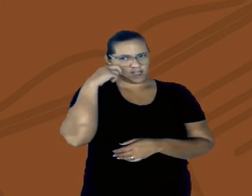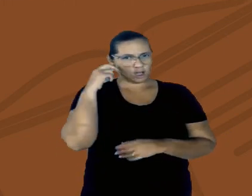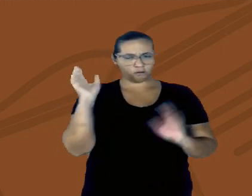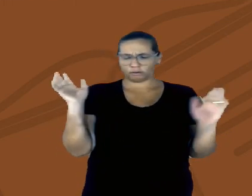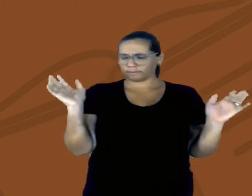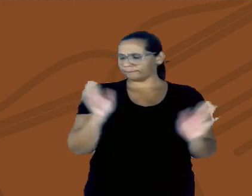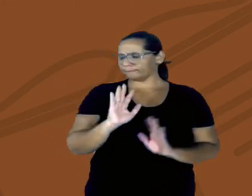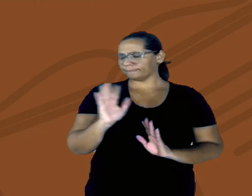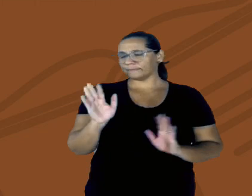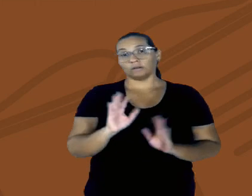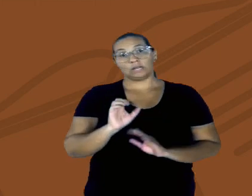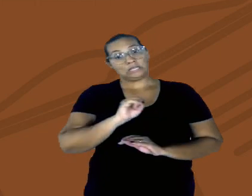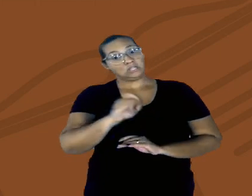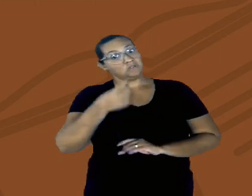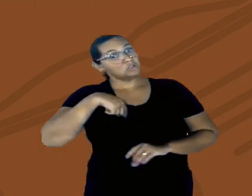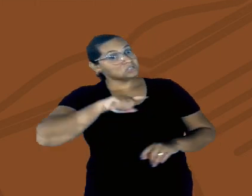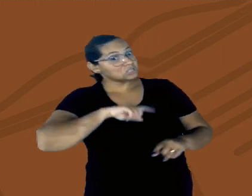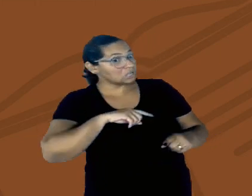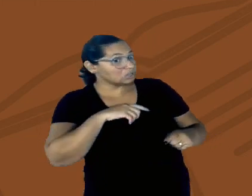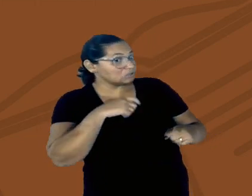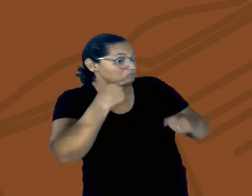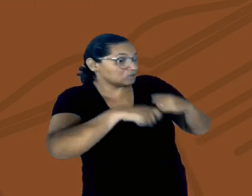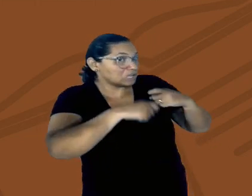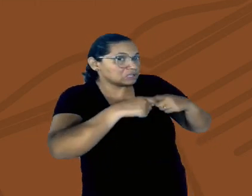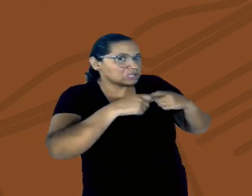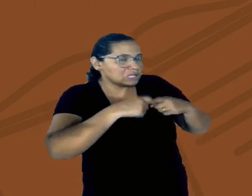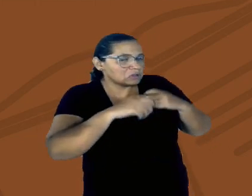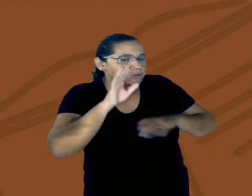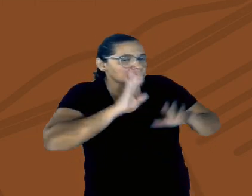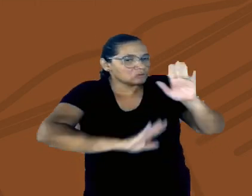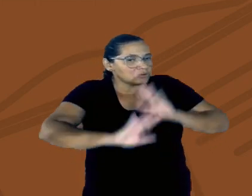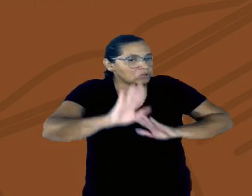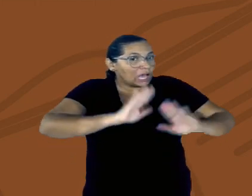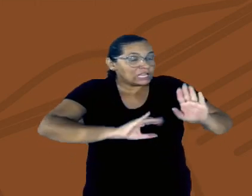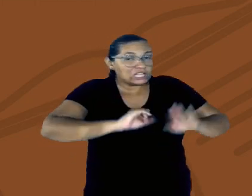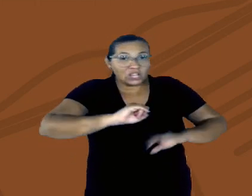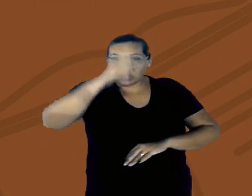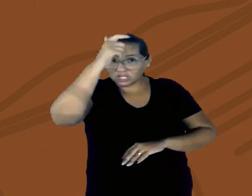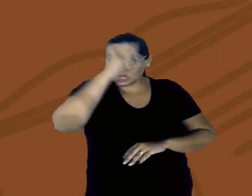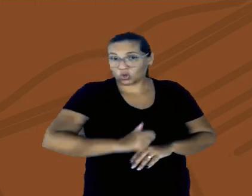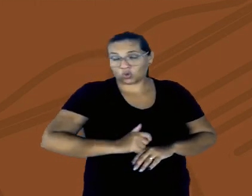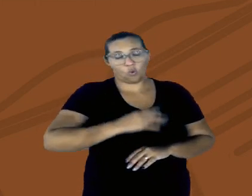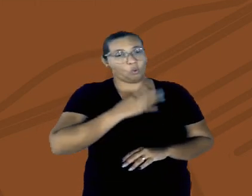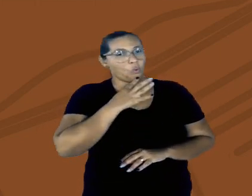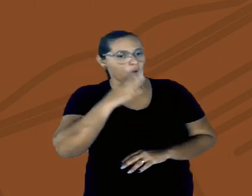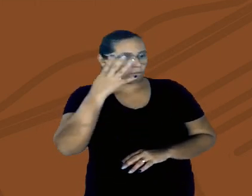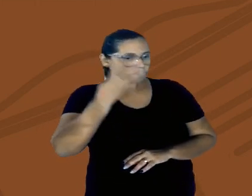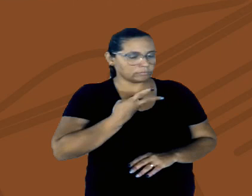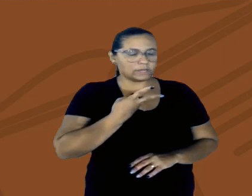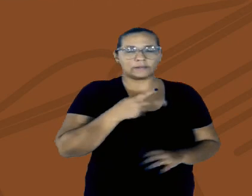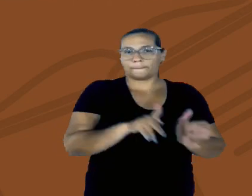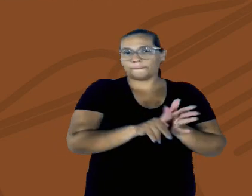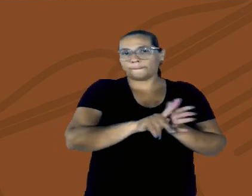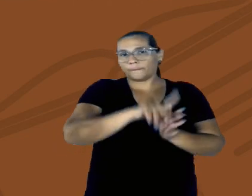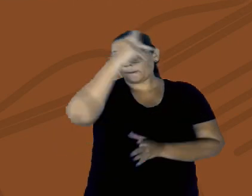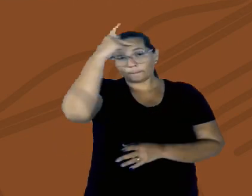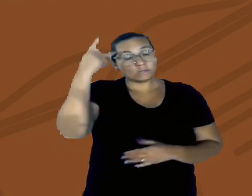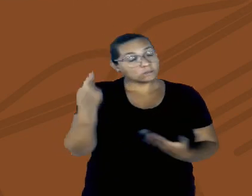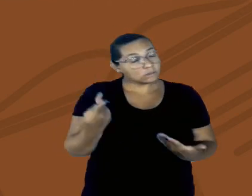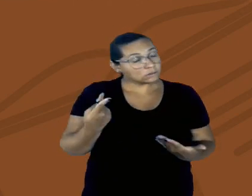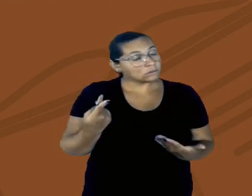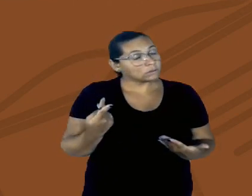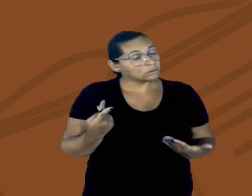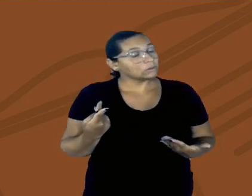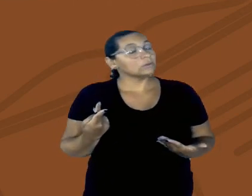relacionar de forma desprotegida com uma pessoa que você não tem certeza se ela está sendo acometida ou não, né, por um